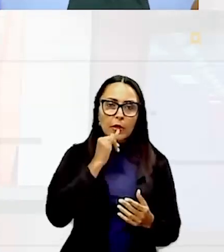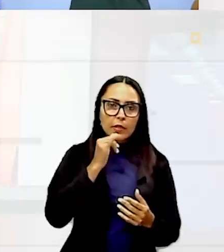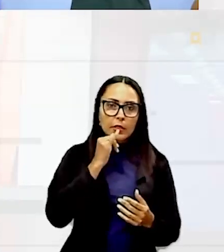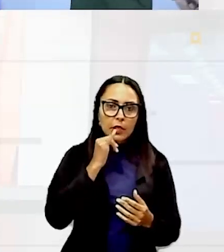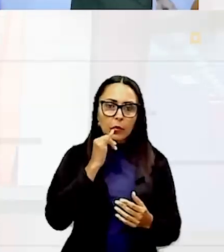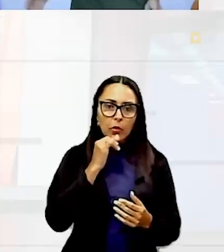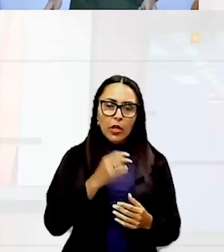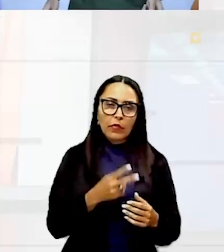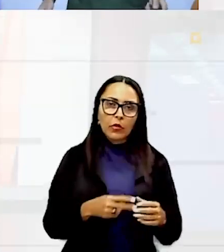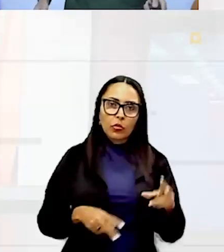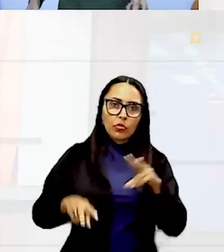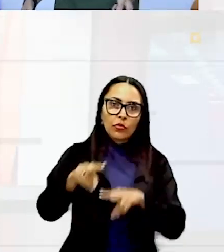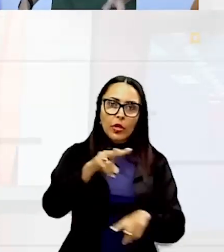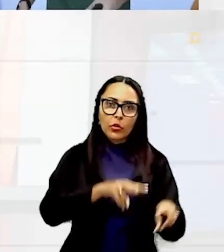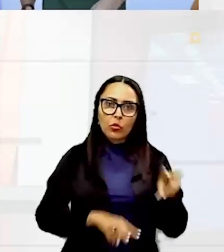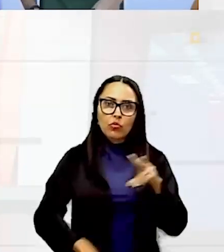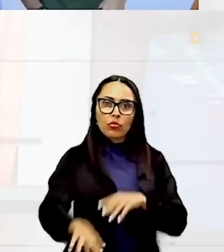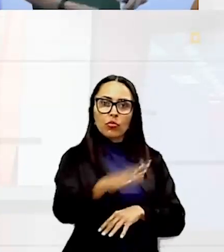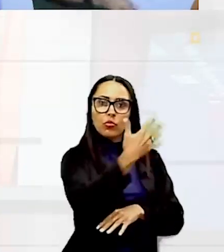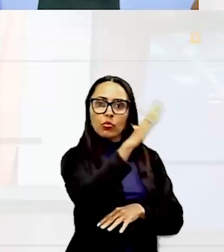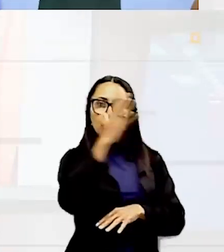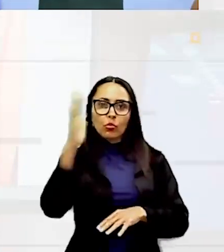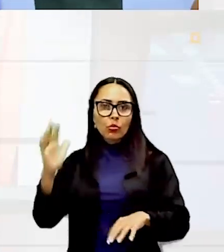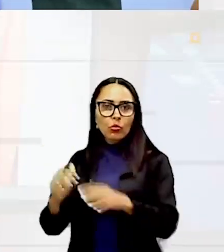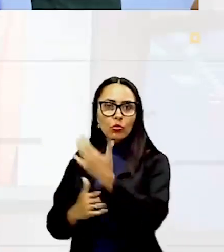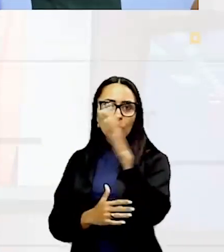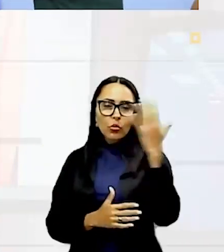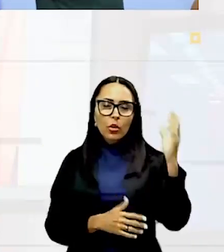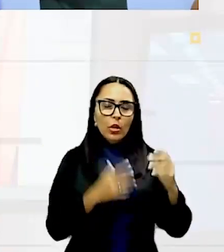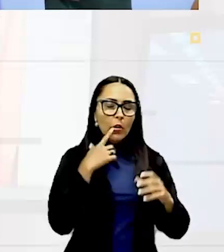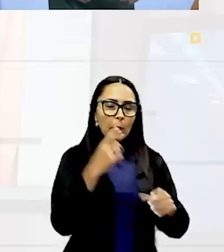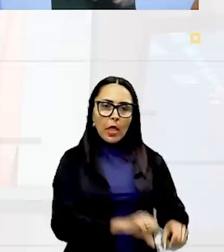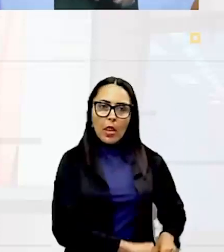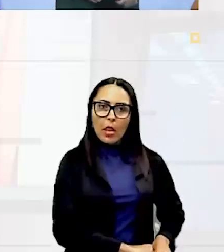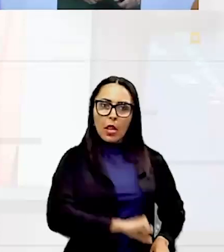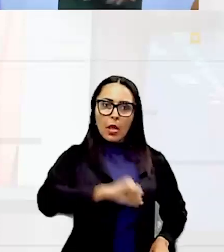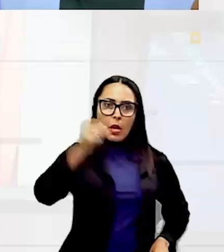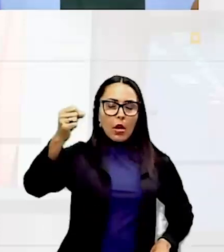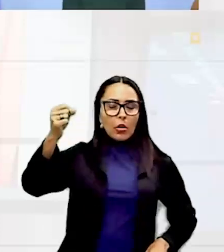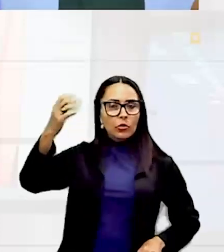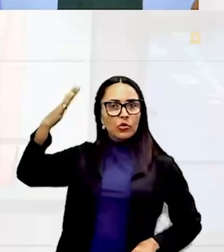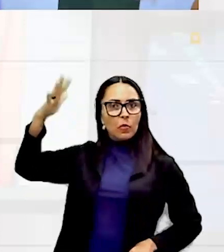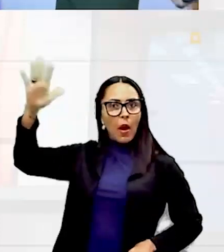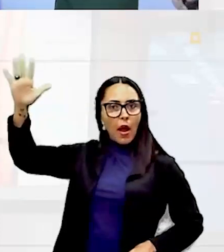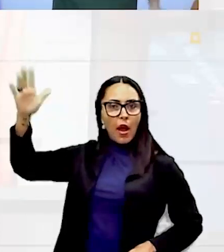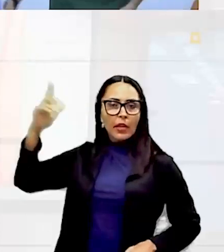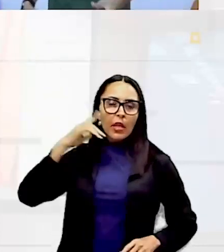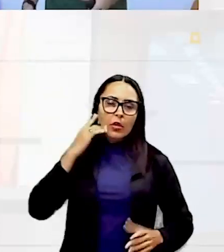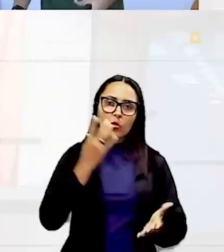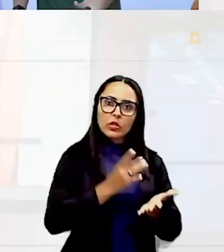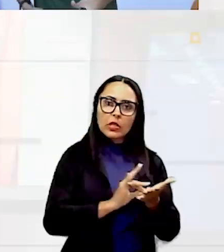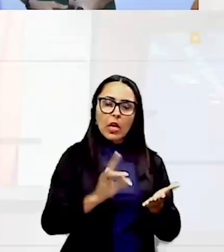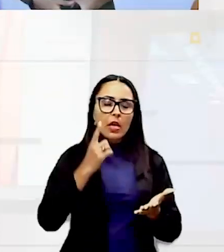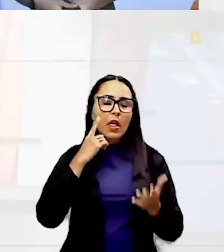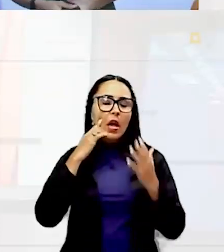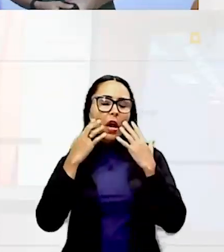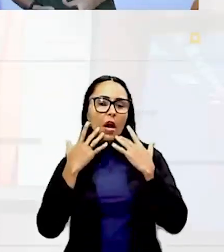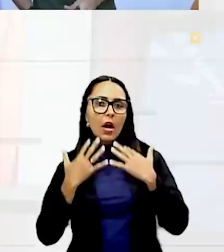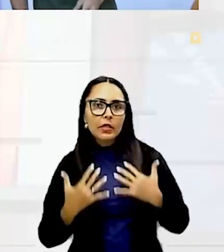de vento batendo nas árvores, do brilho de uma espada, do sangue do inimigo, algo do